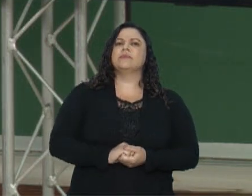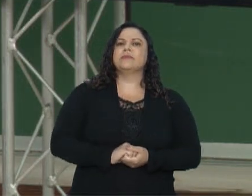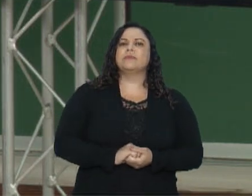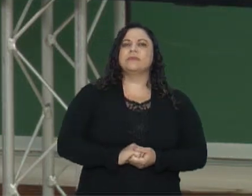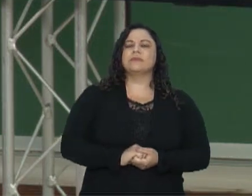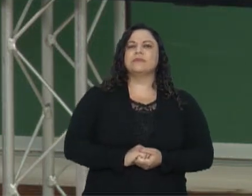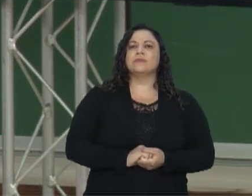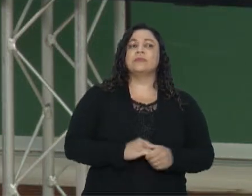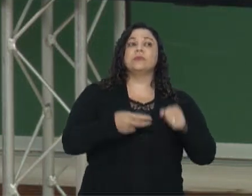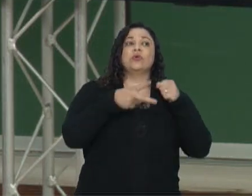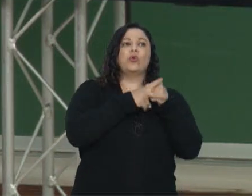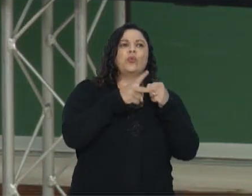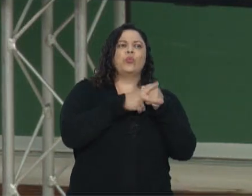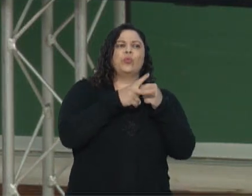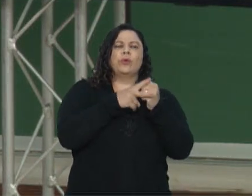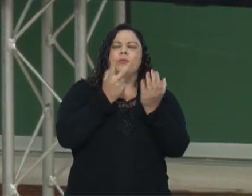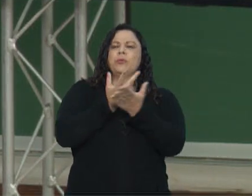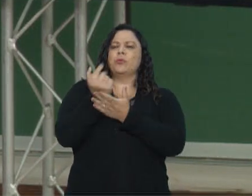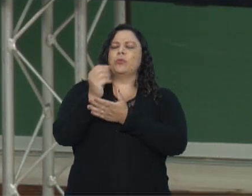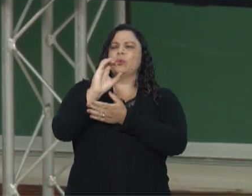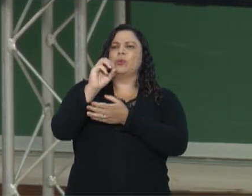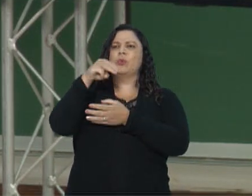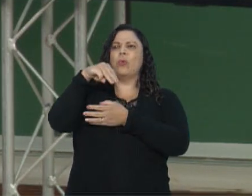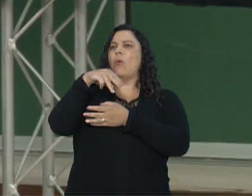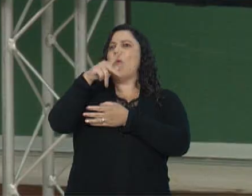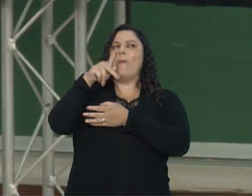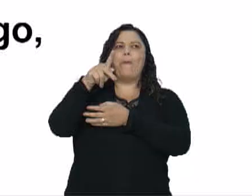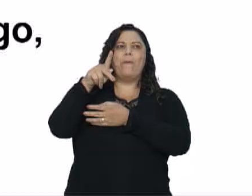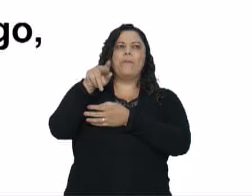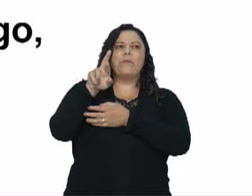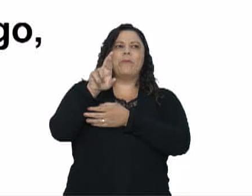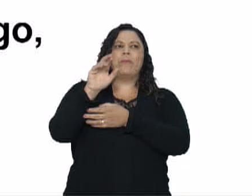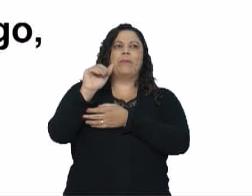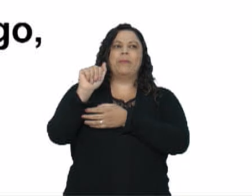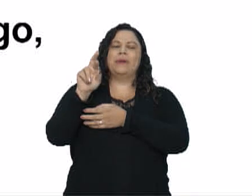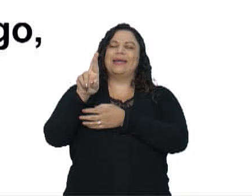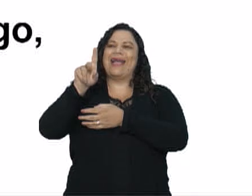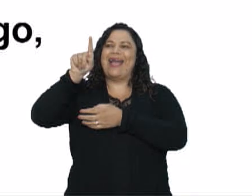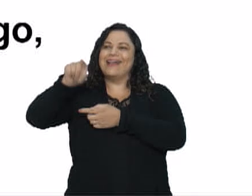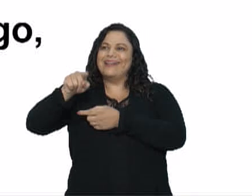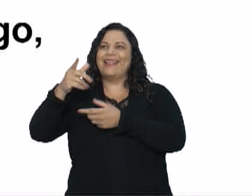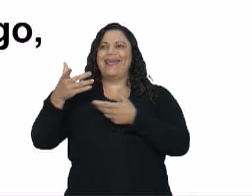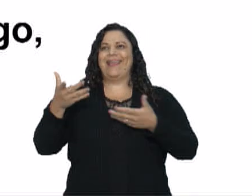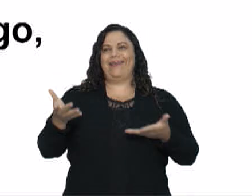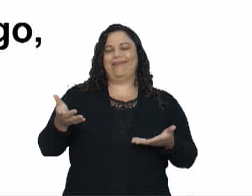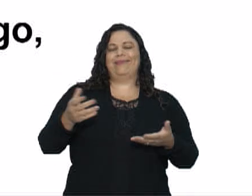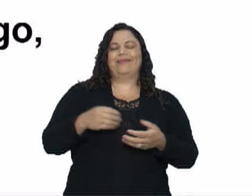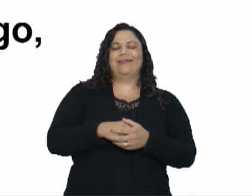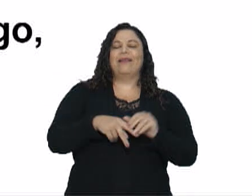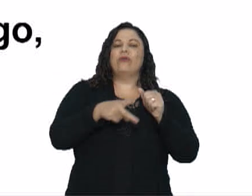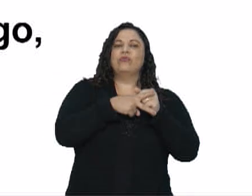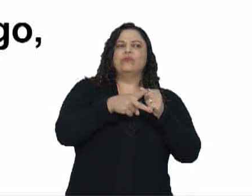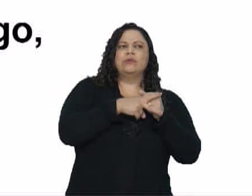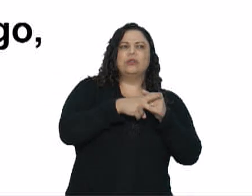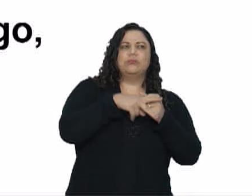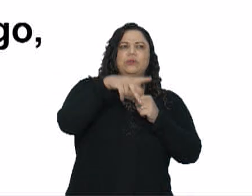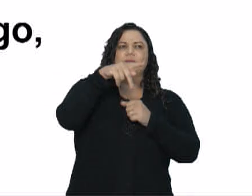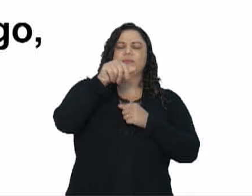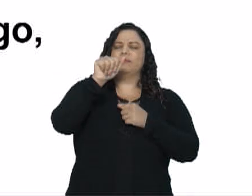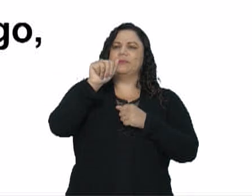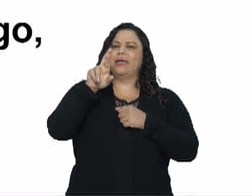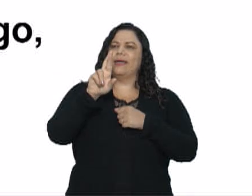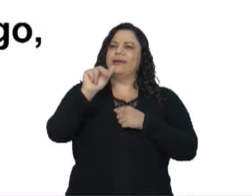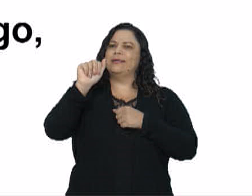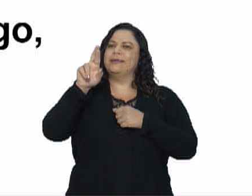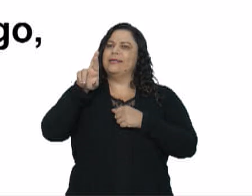el verbo comprar, utilizando la primera persona yo, yo compraré. El verbo parar, yo pararé.